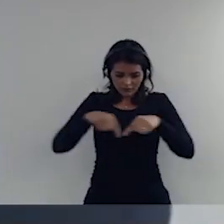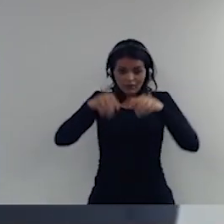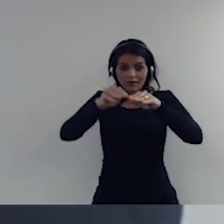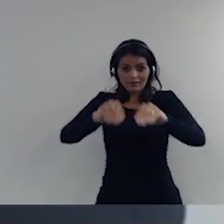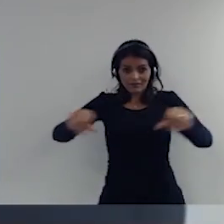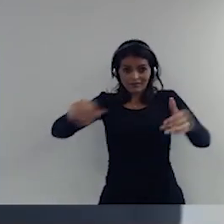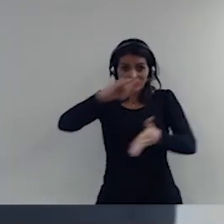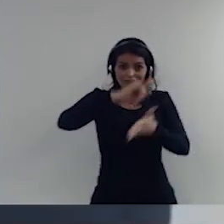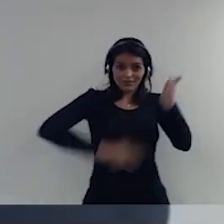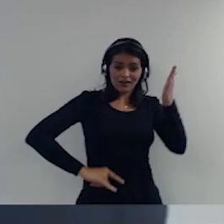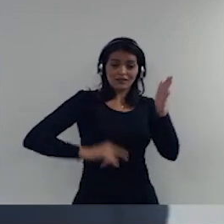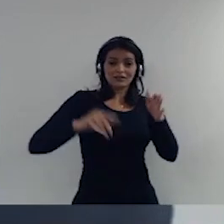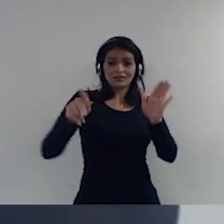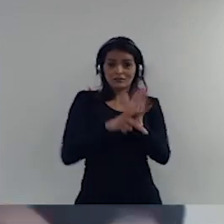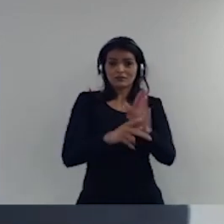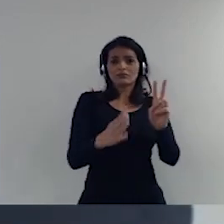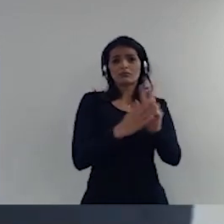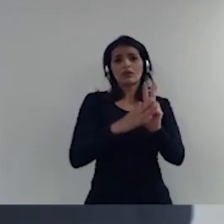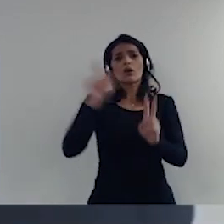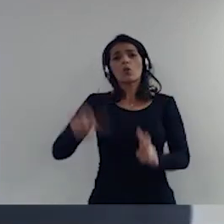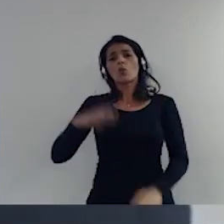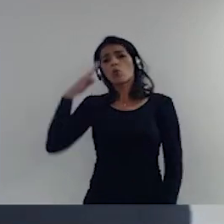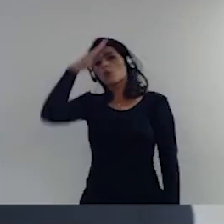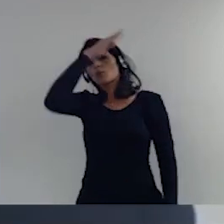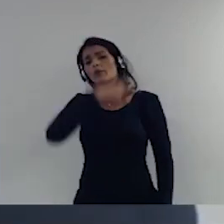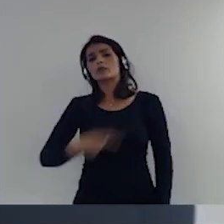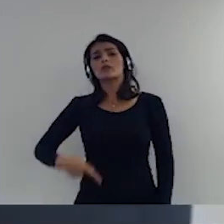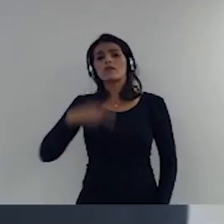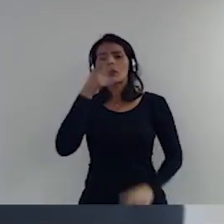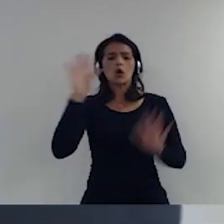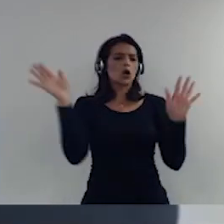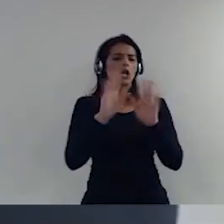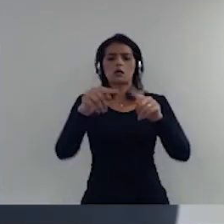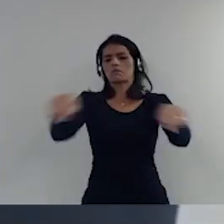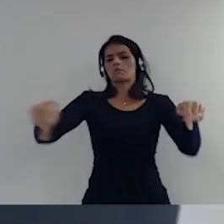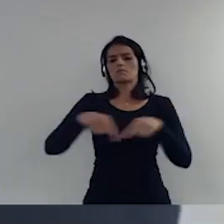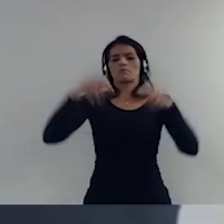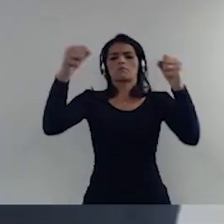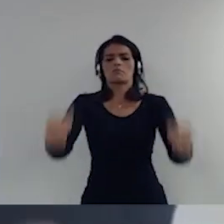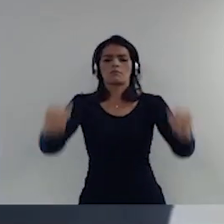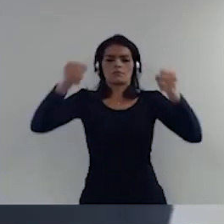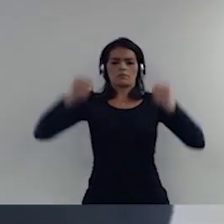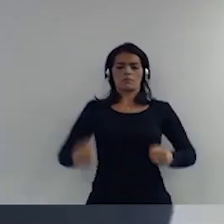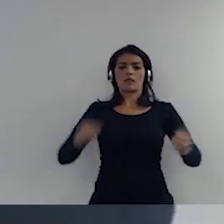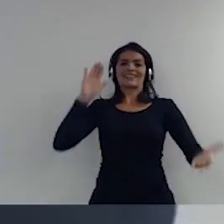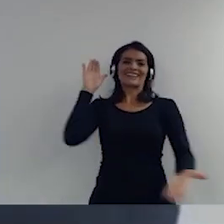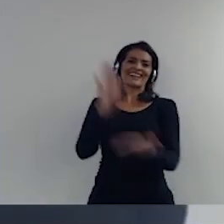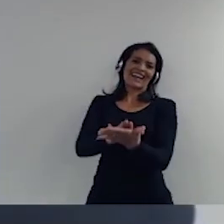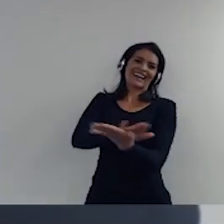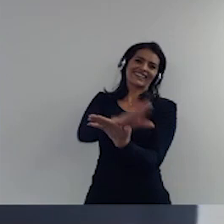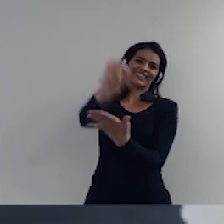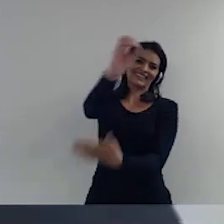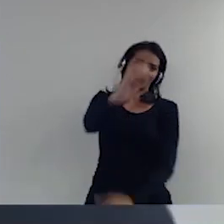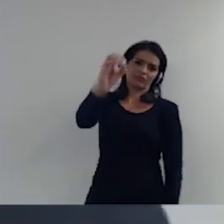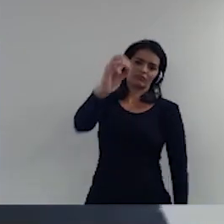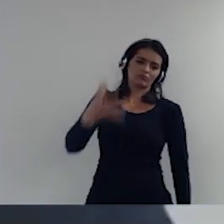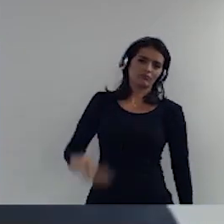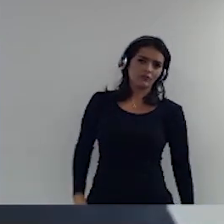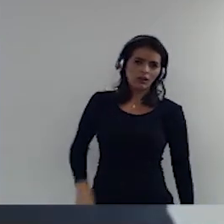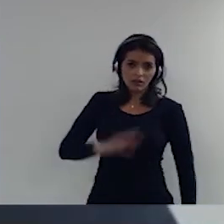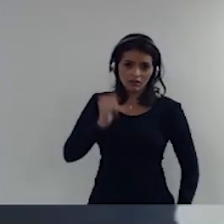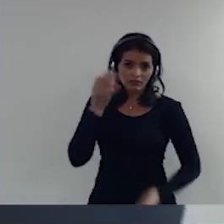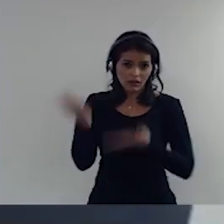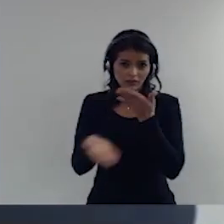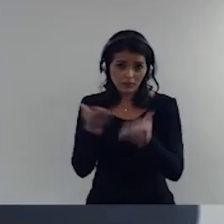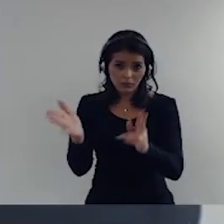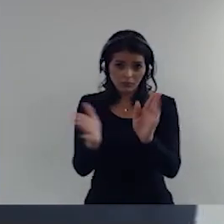menção do chefe do executivo falando que não demarcará nenhuma terra indígena a mais. E aí você simplesmente não vai atender os povos